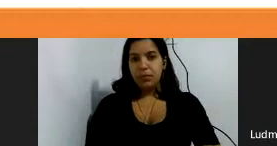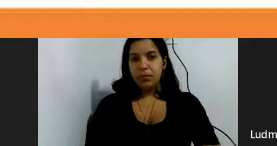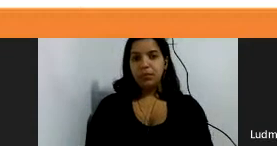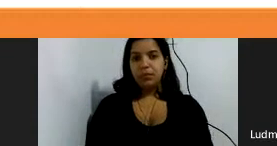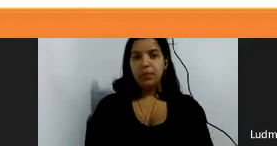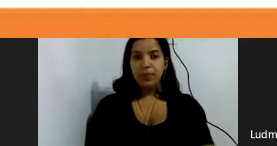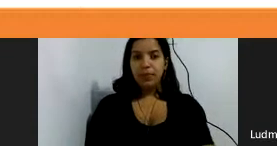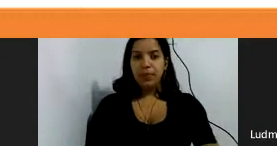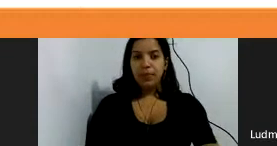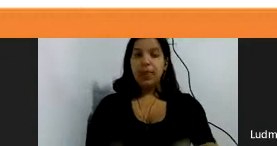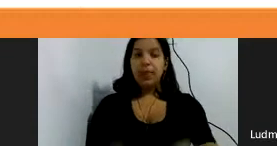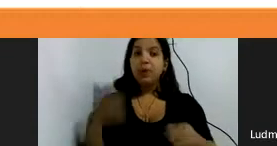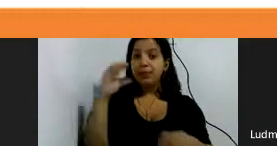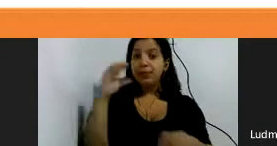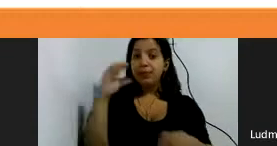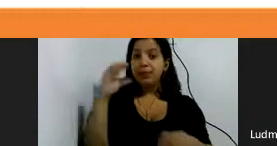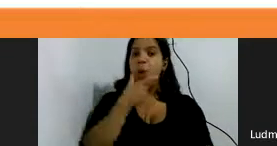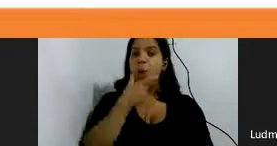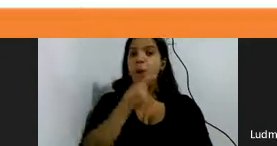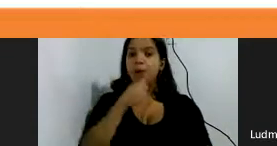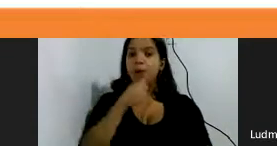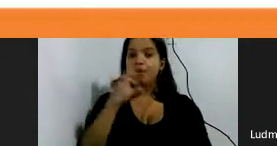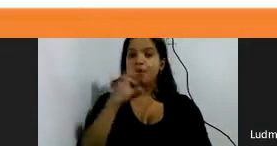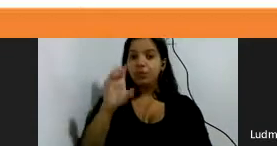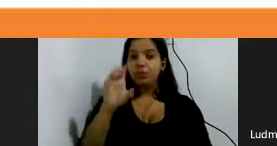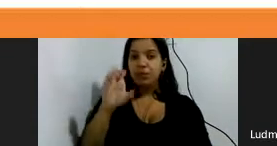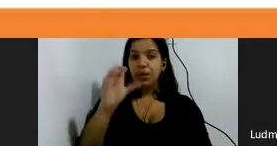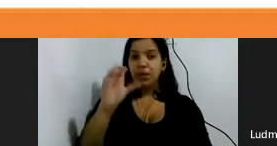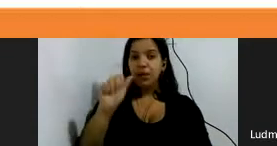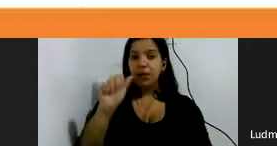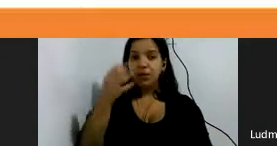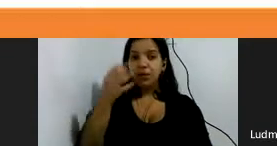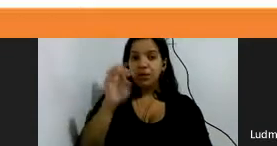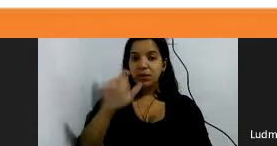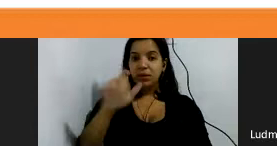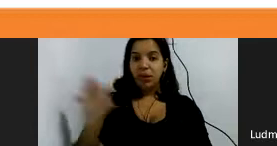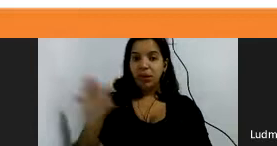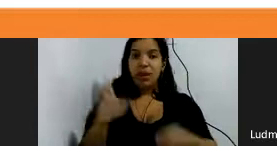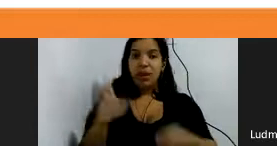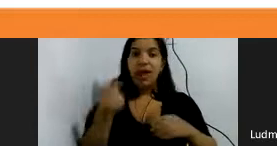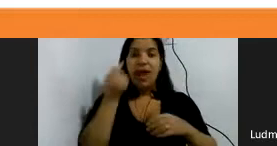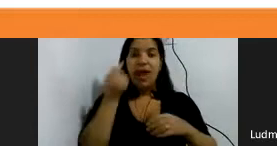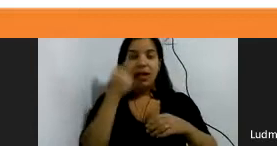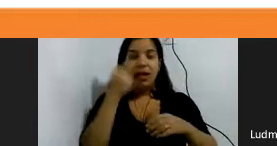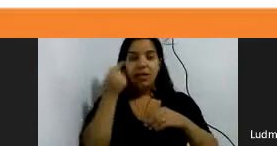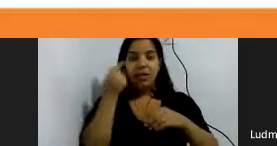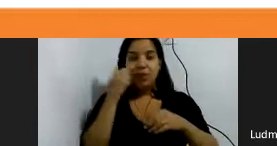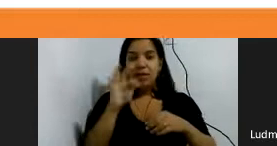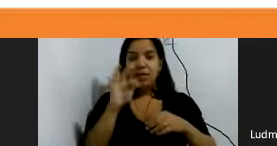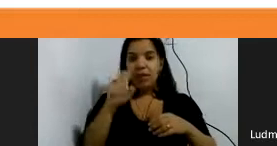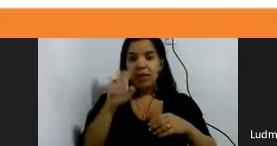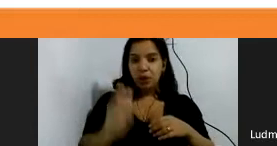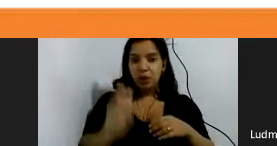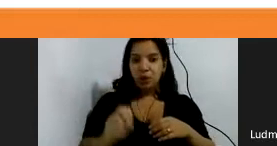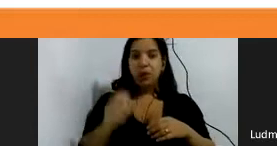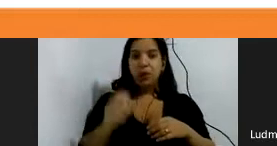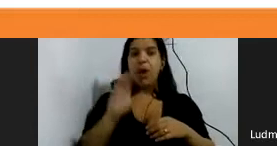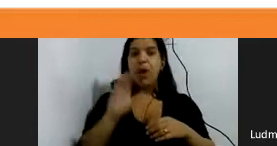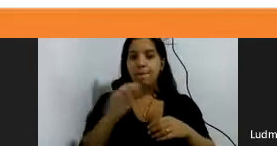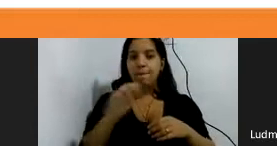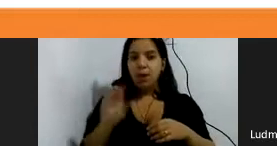Então, o cientista De Castello, ele evidenciou o fenótipo AB, e os cientistas